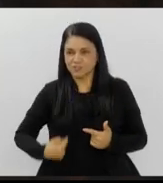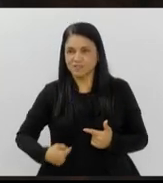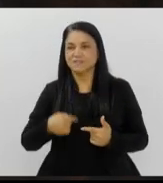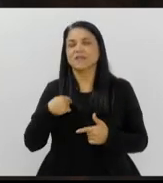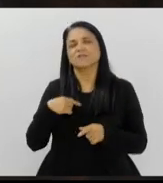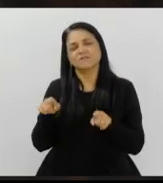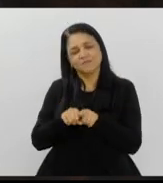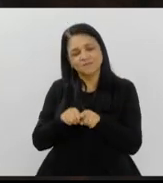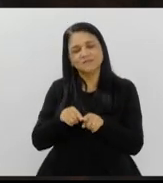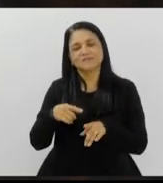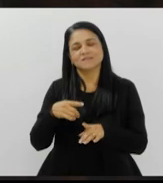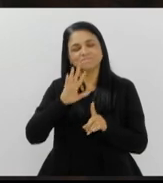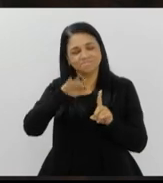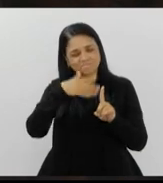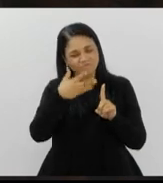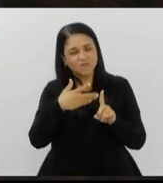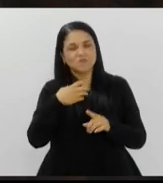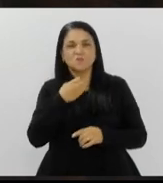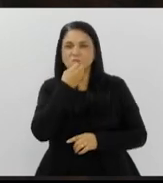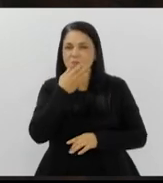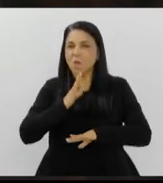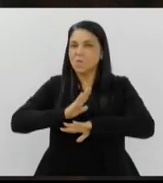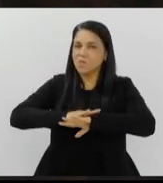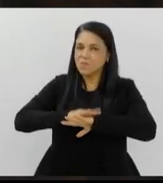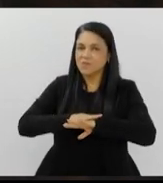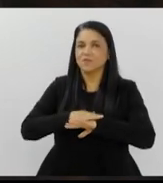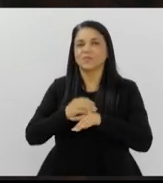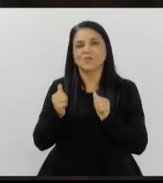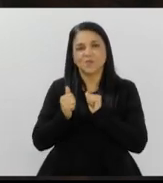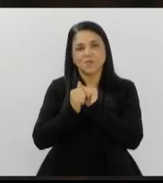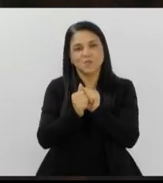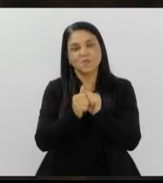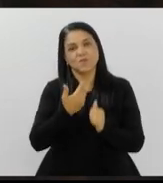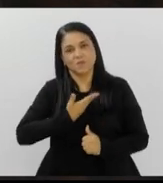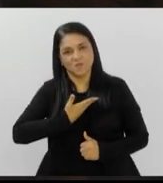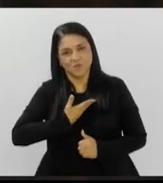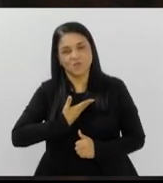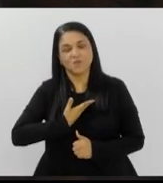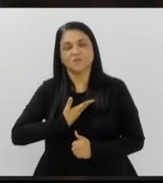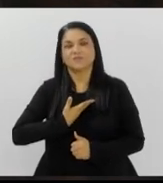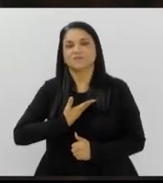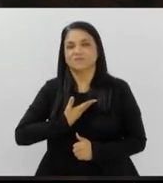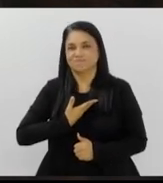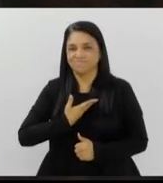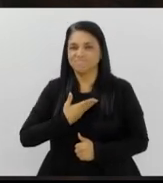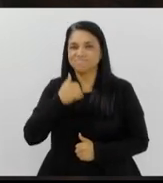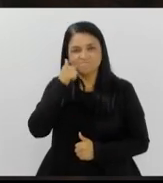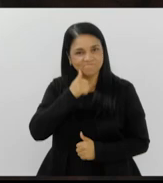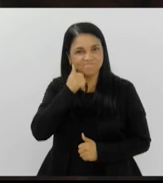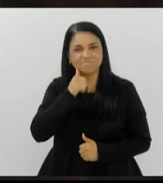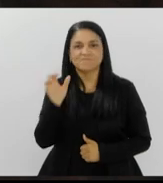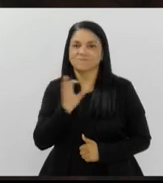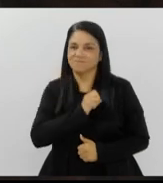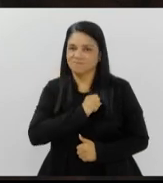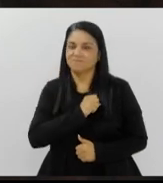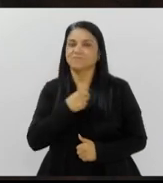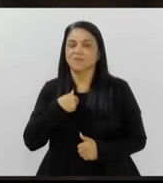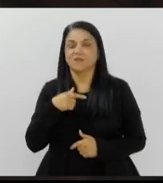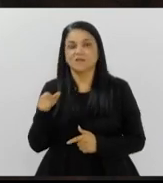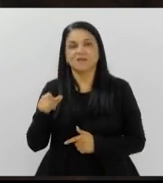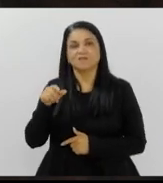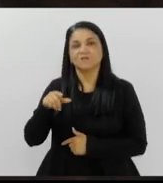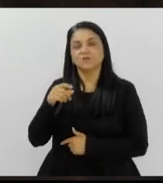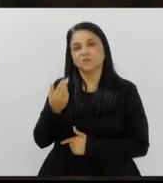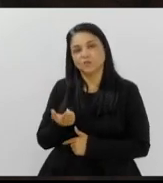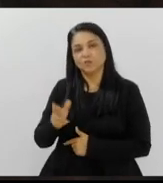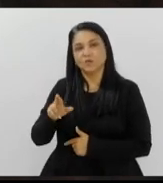boas companhias. Nós temos aqui muitas amigas queridas. Não posso deixar de ressaltar aqui a doutora Alessandra, que não é